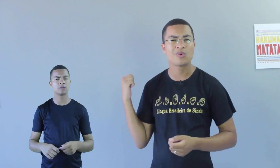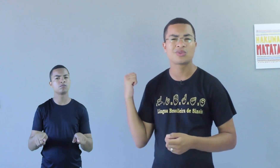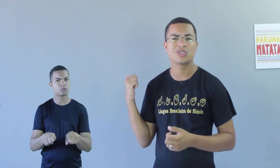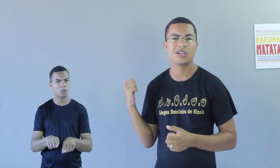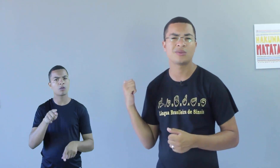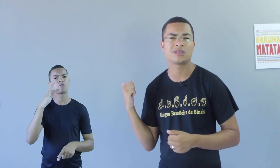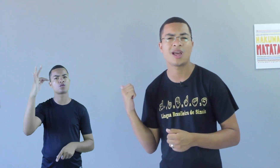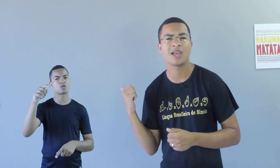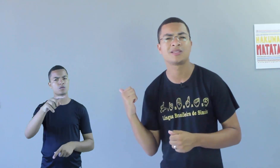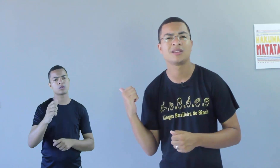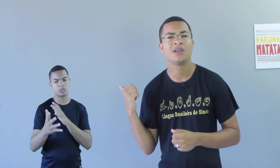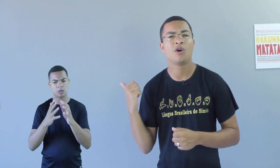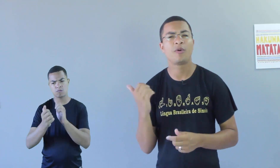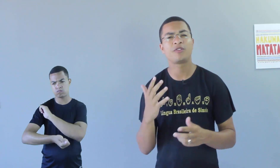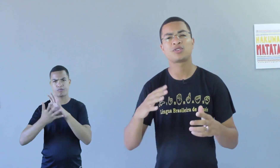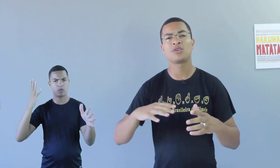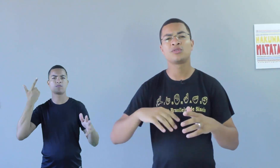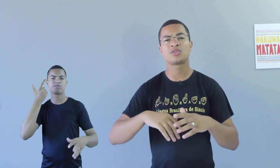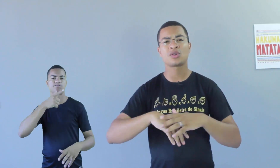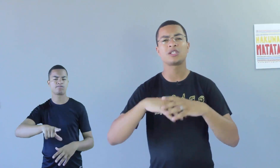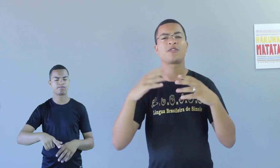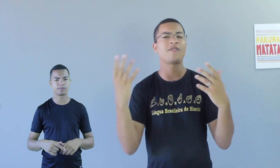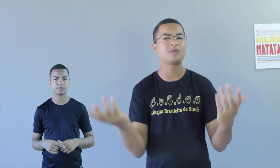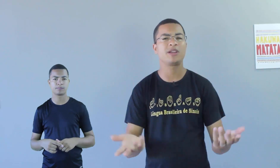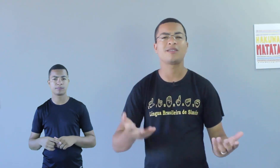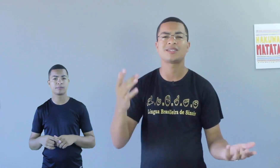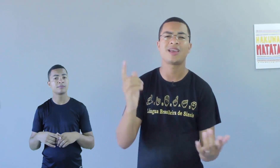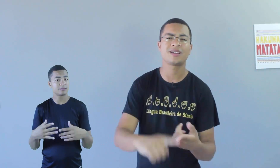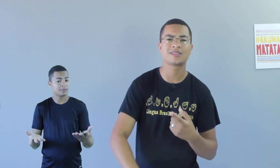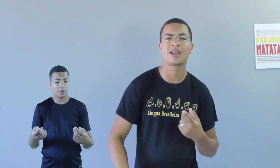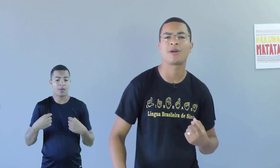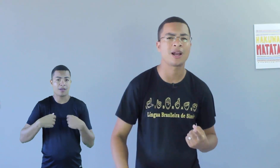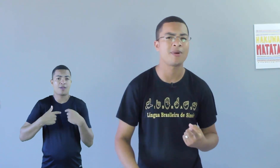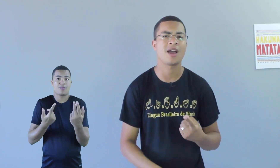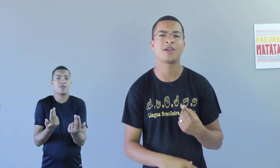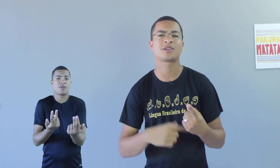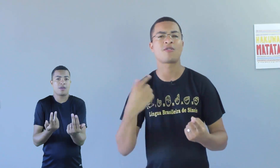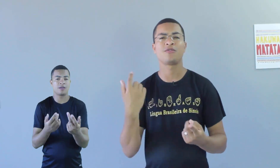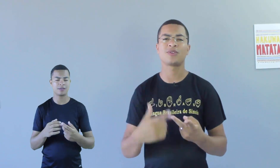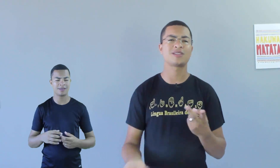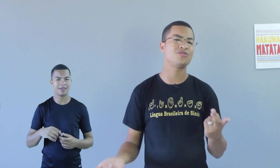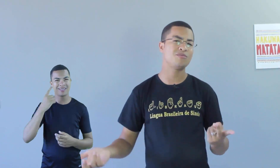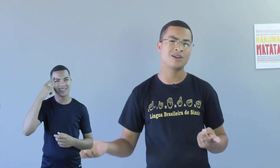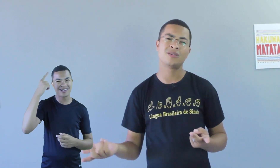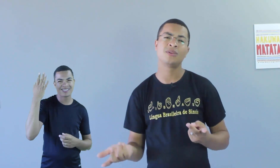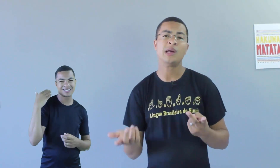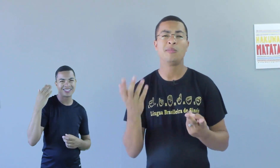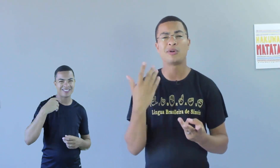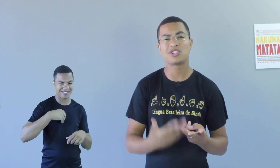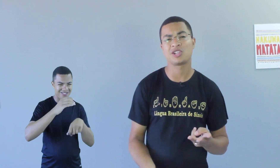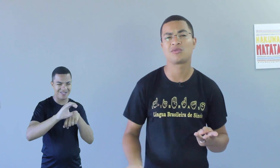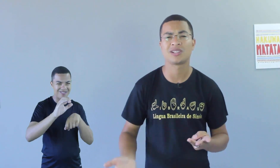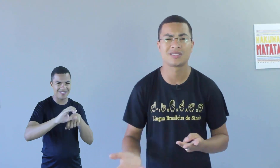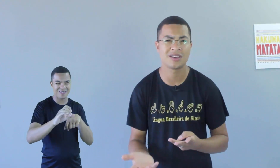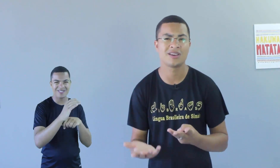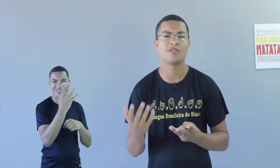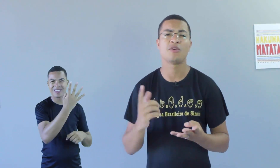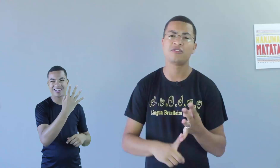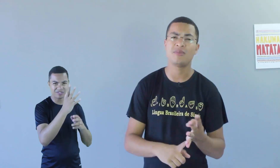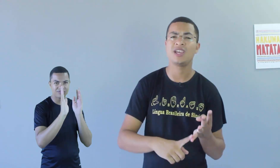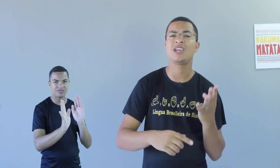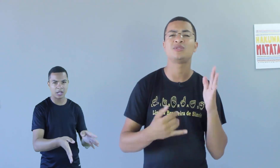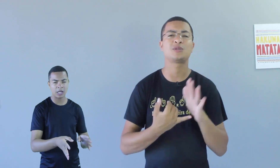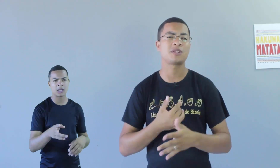4 cursos de língua de sinais, o professor só ficava explicando as regras da gramática, configuração de mão, ponto de